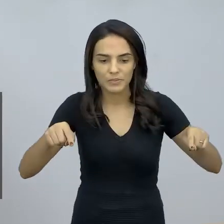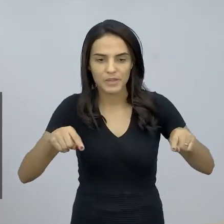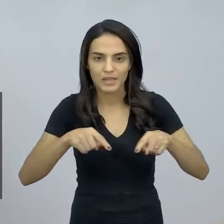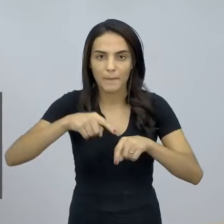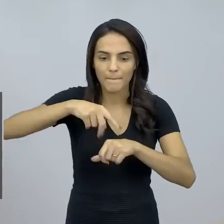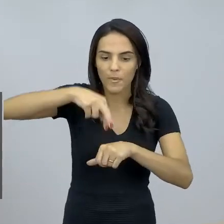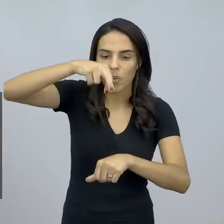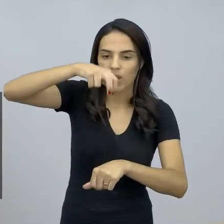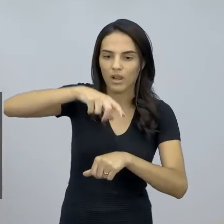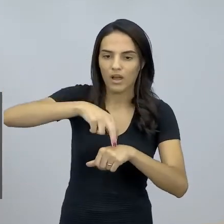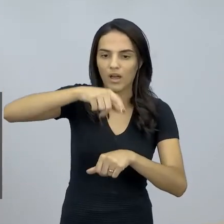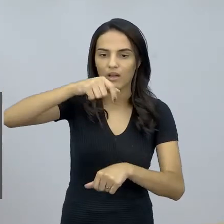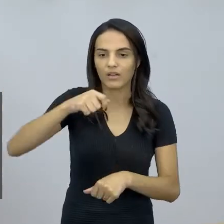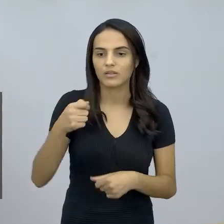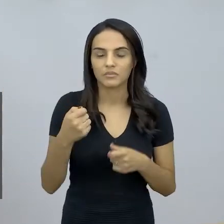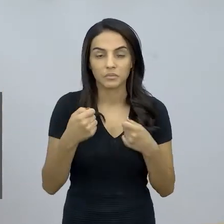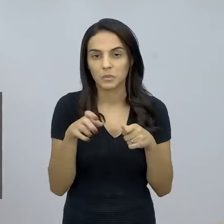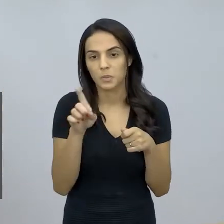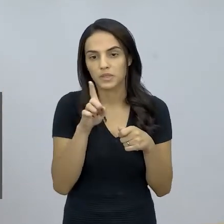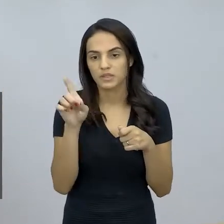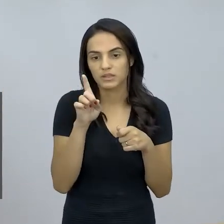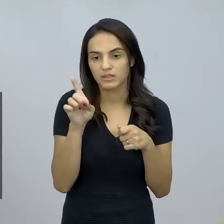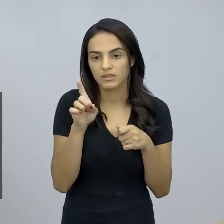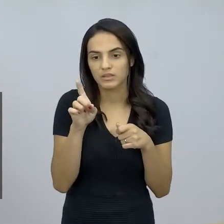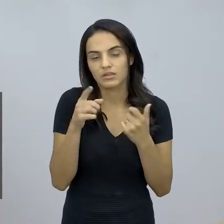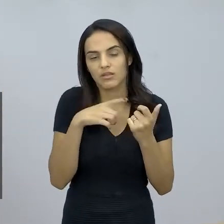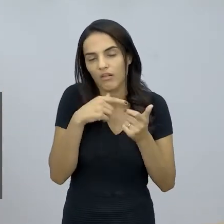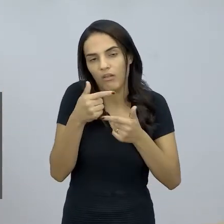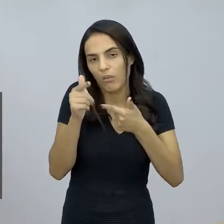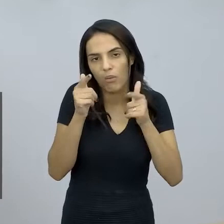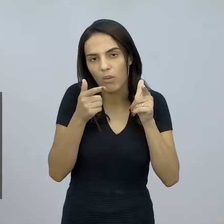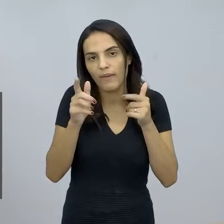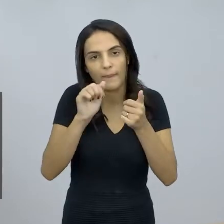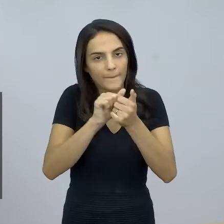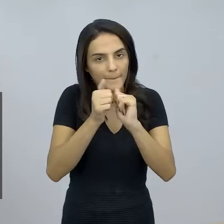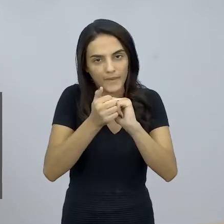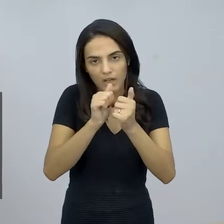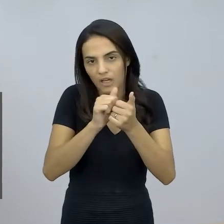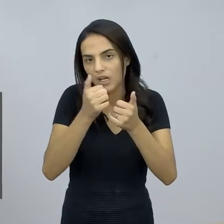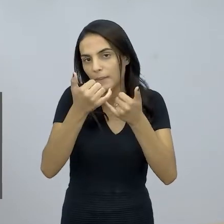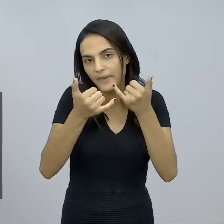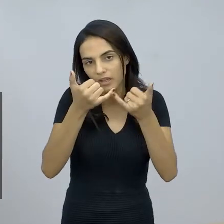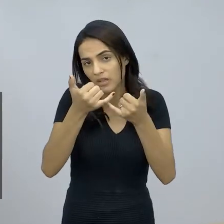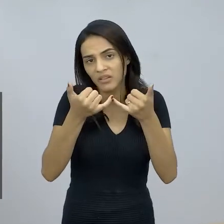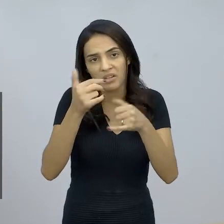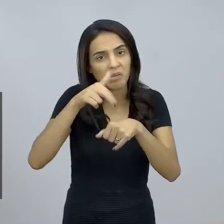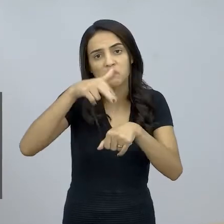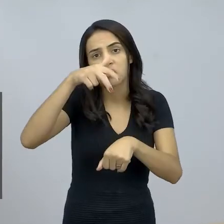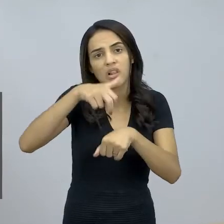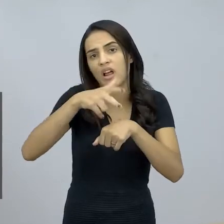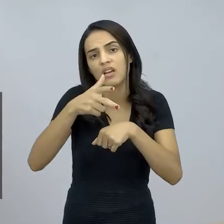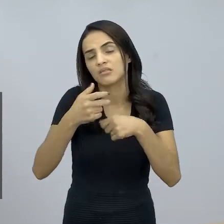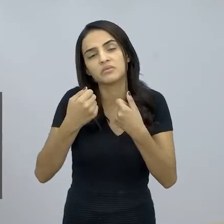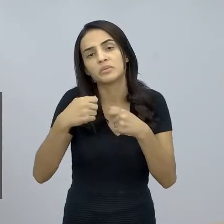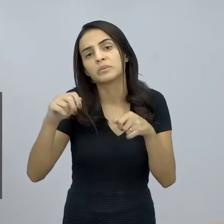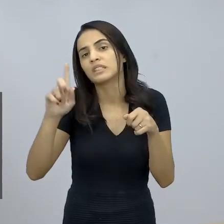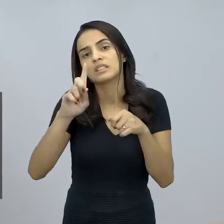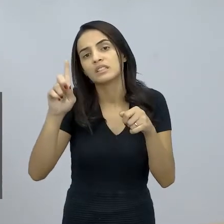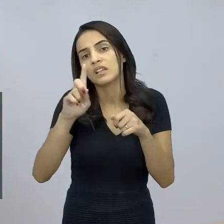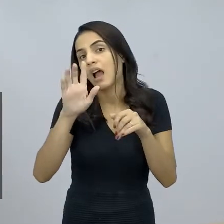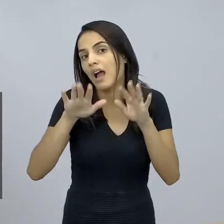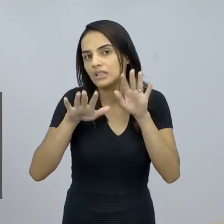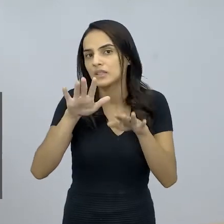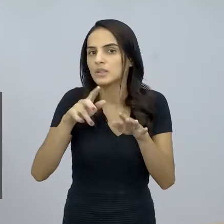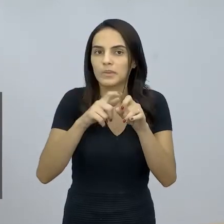E isso tem o dama, tem xadrez, tem vários jogos de resta de tabuleiro, tudo, né? Ali de tabuleiro, tudo.